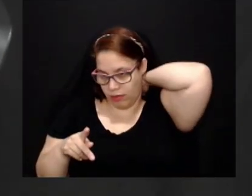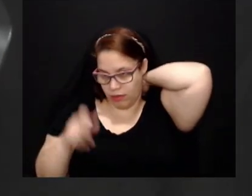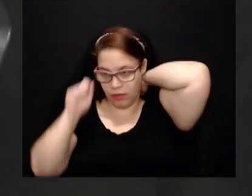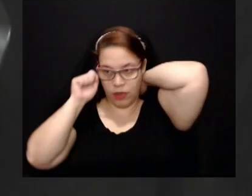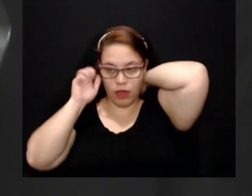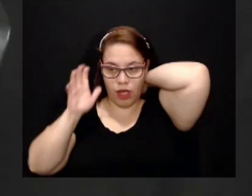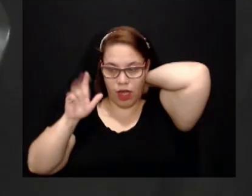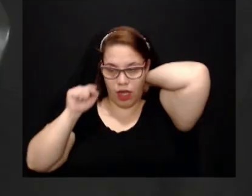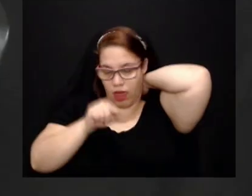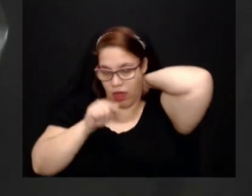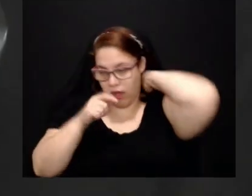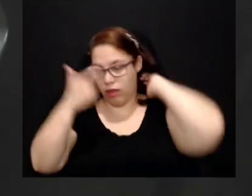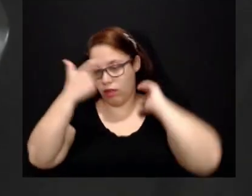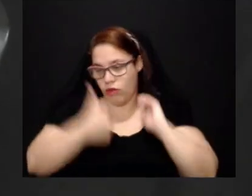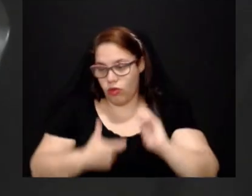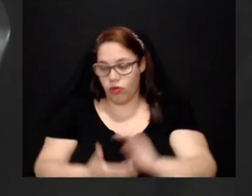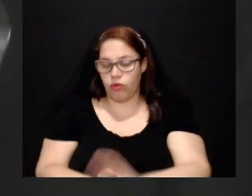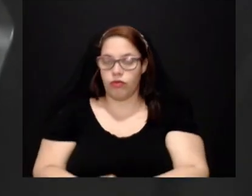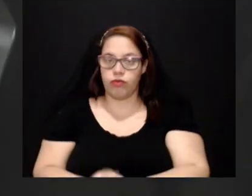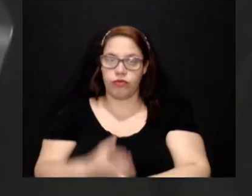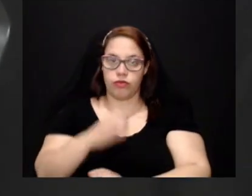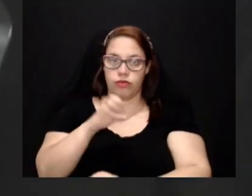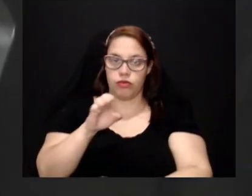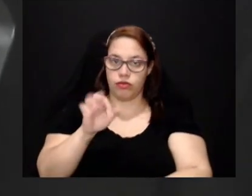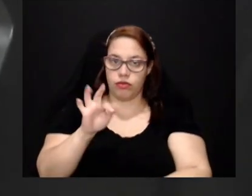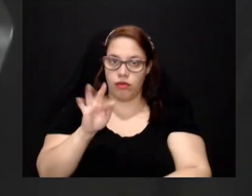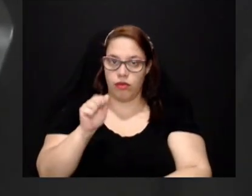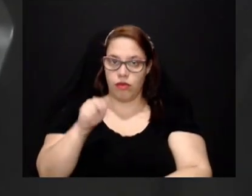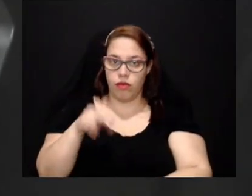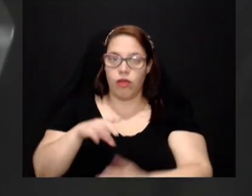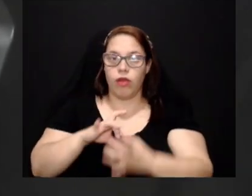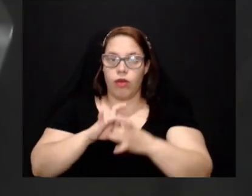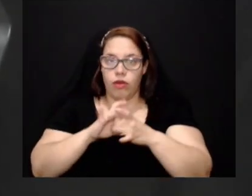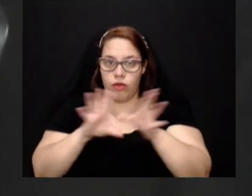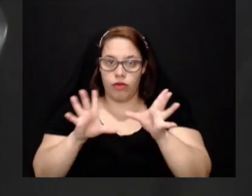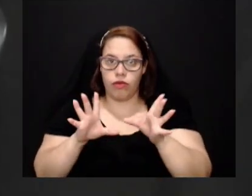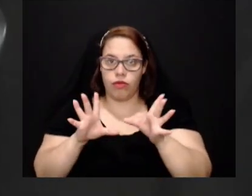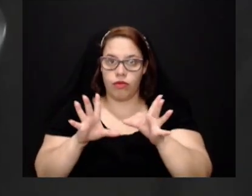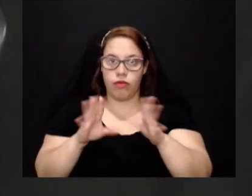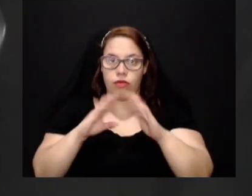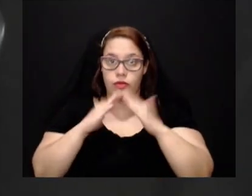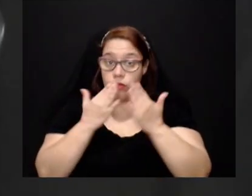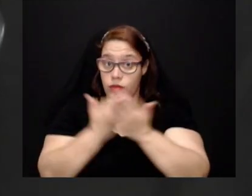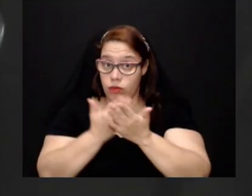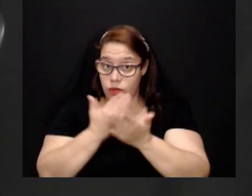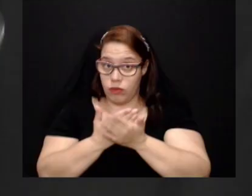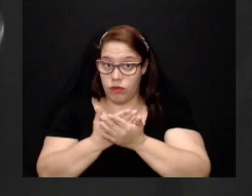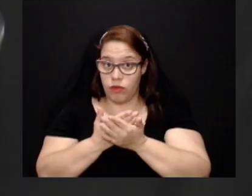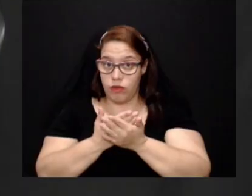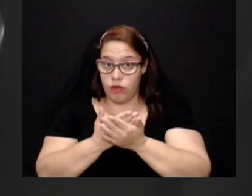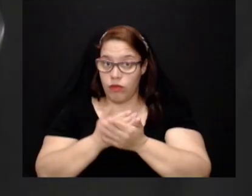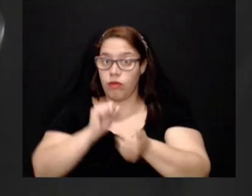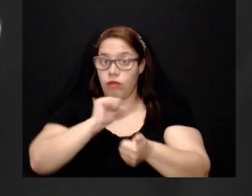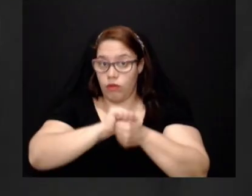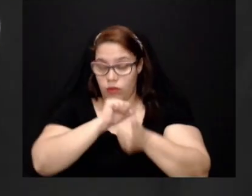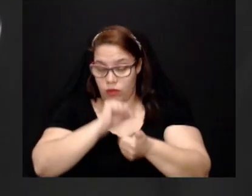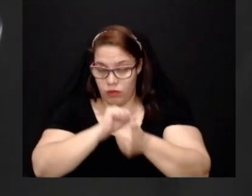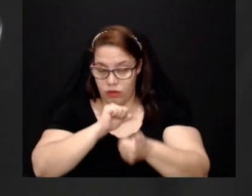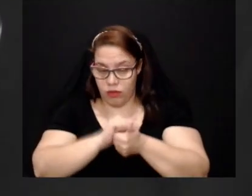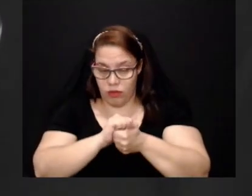sou. O Cefam nos dava muita liberdade, era uma escola de qualidade,